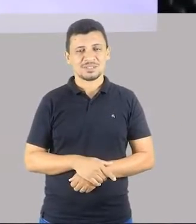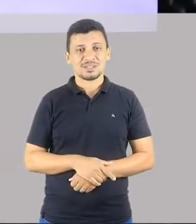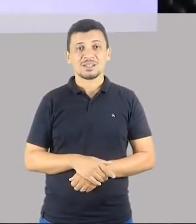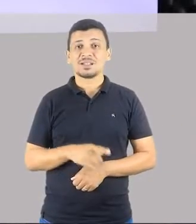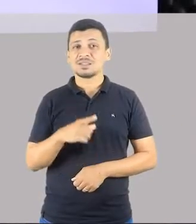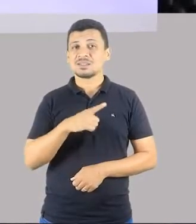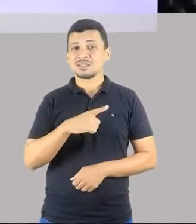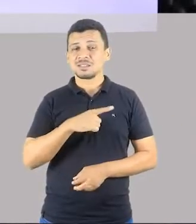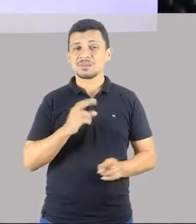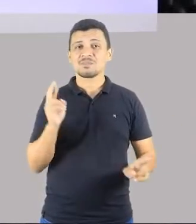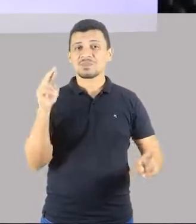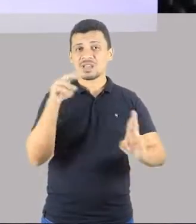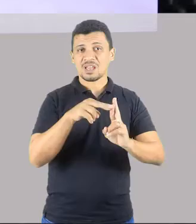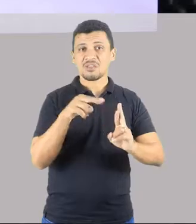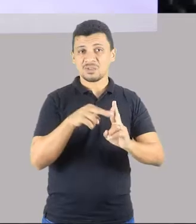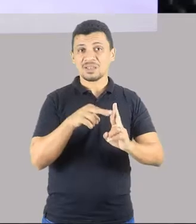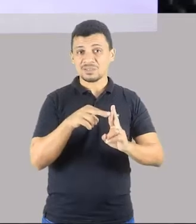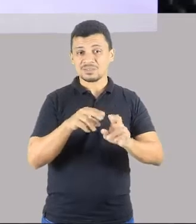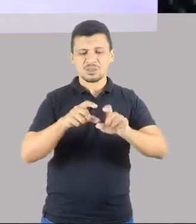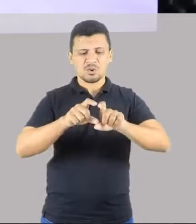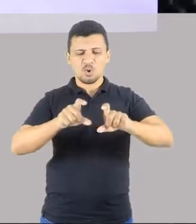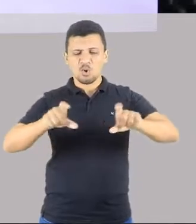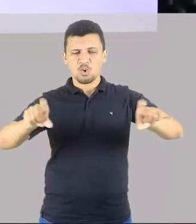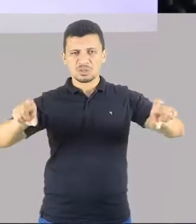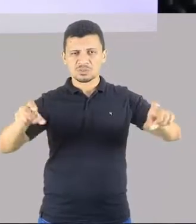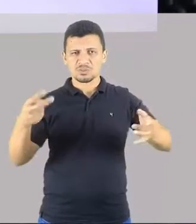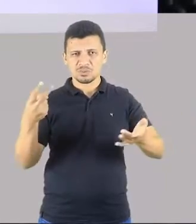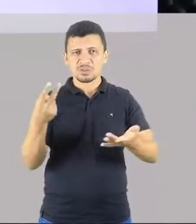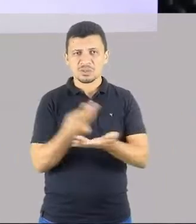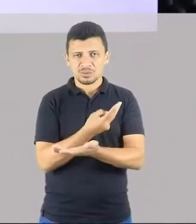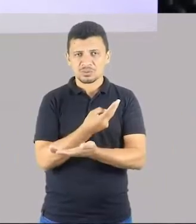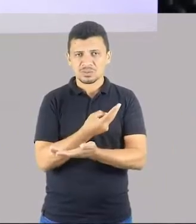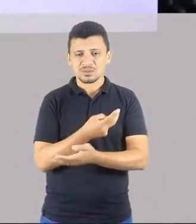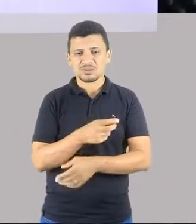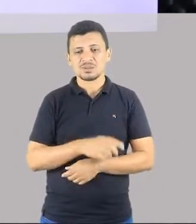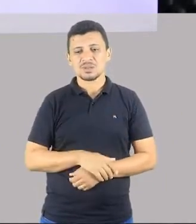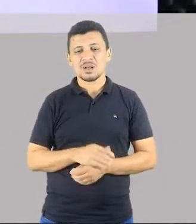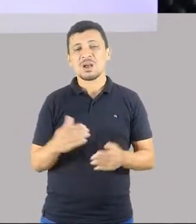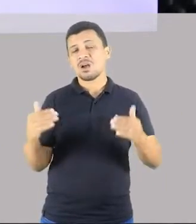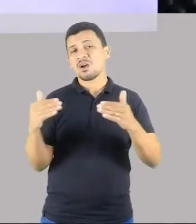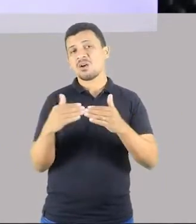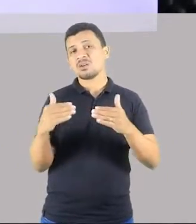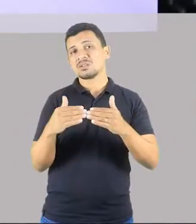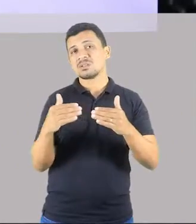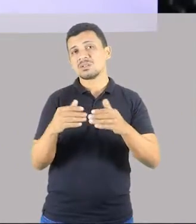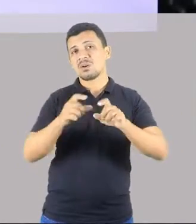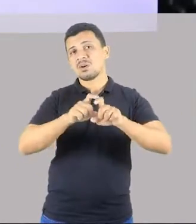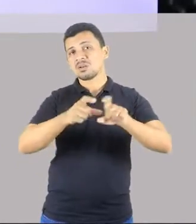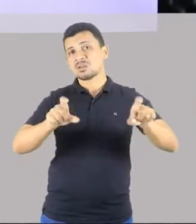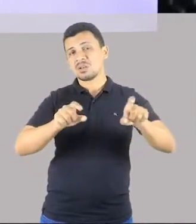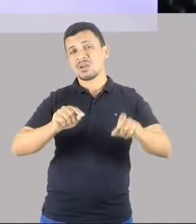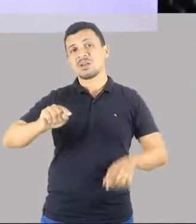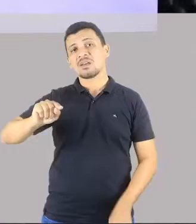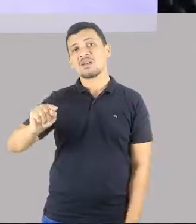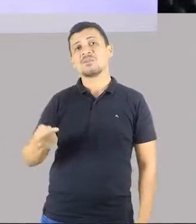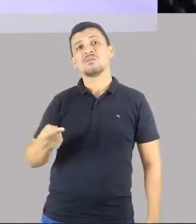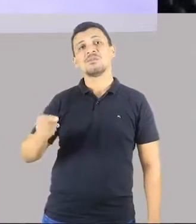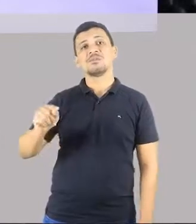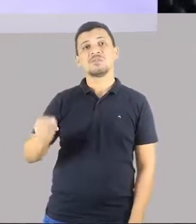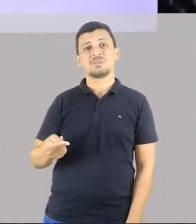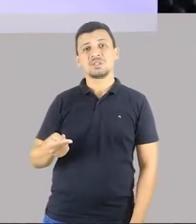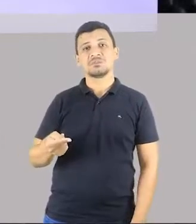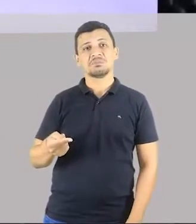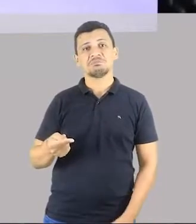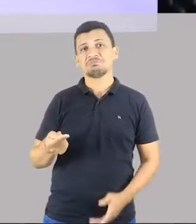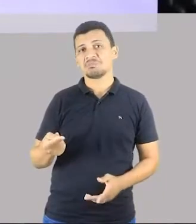a referência da oração causal, certo? A referência aqui na associação da oração, a vírgula, nesse caso aí, pela ordem